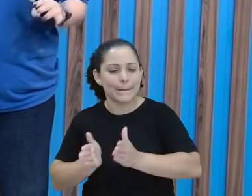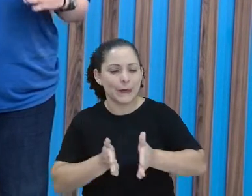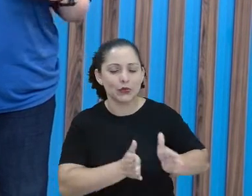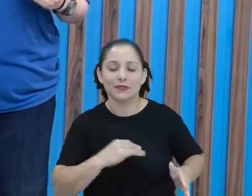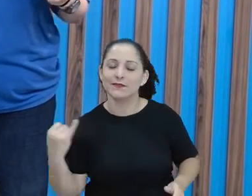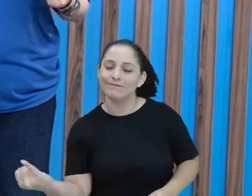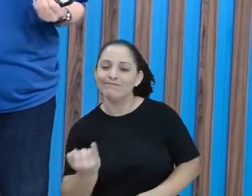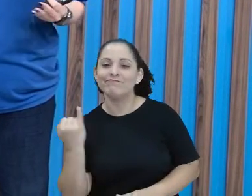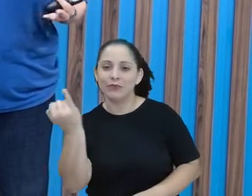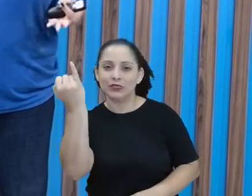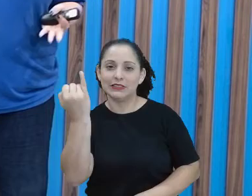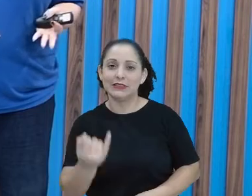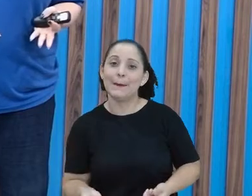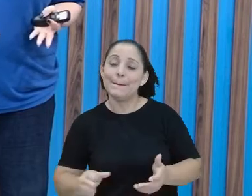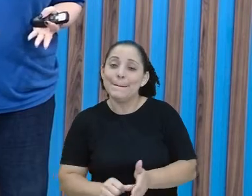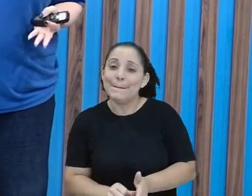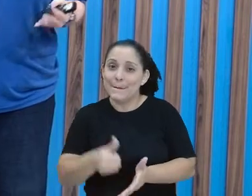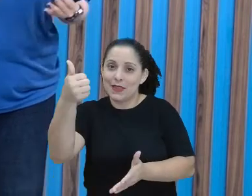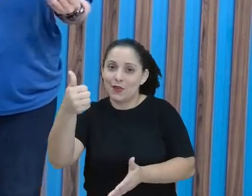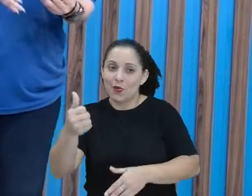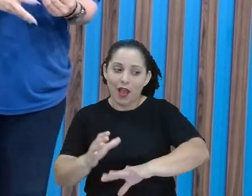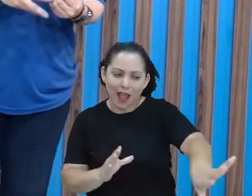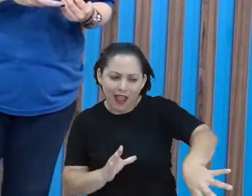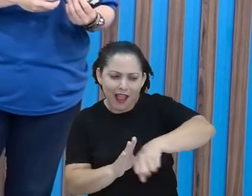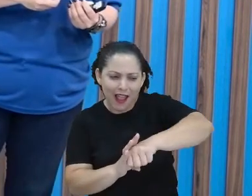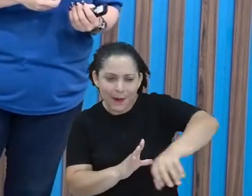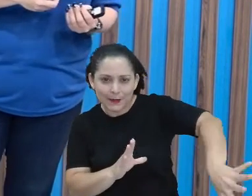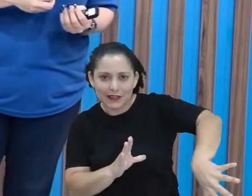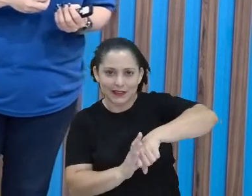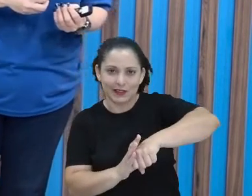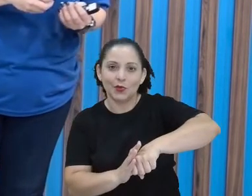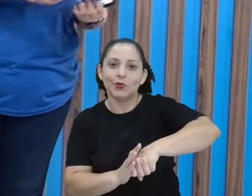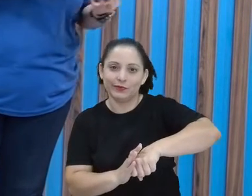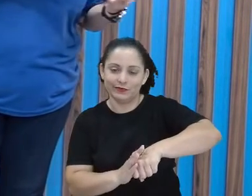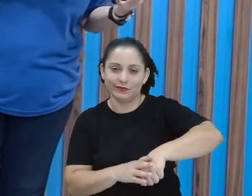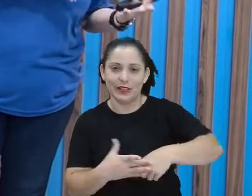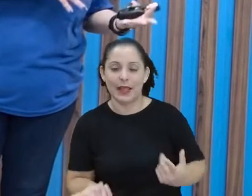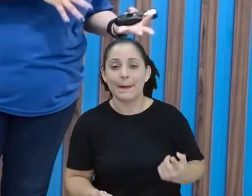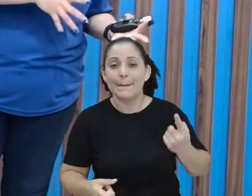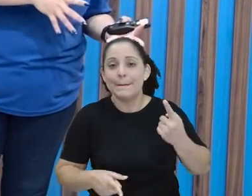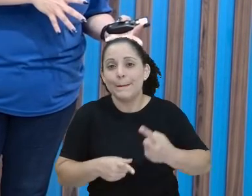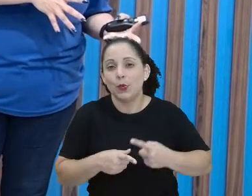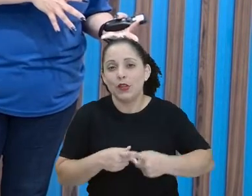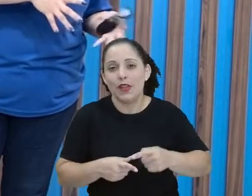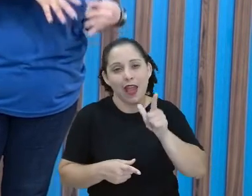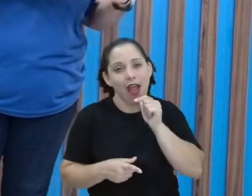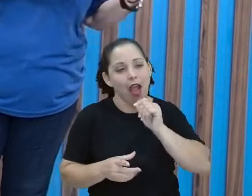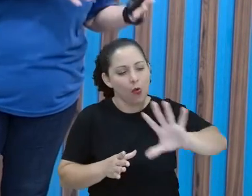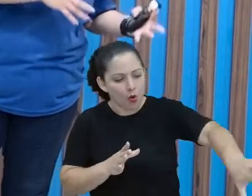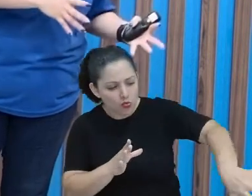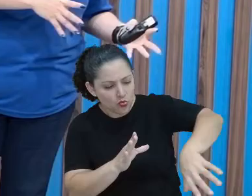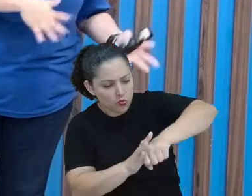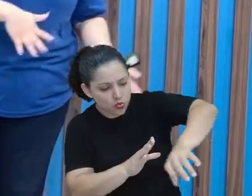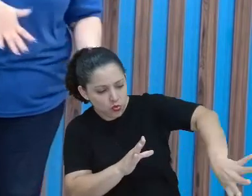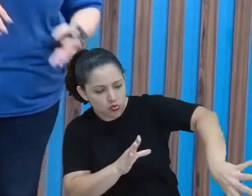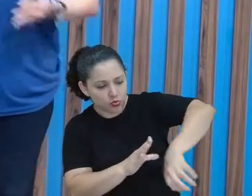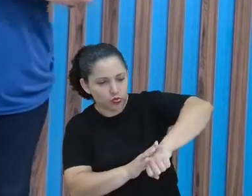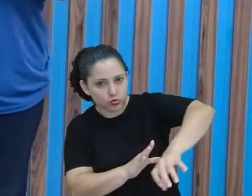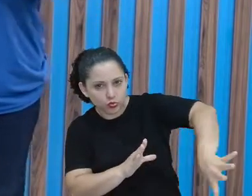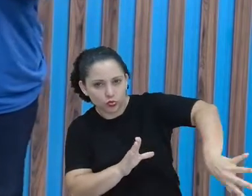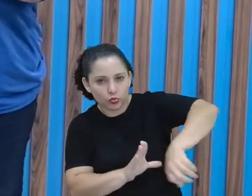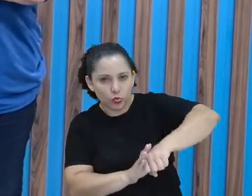essencial. Sem essa parte de captação e também do bombeamento, né, que é para levar essa água desse